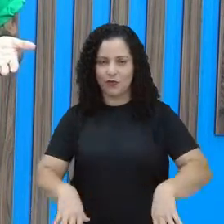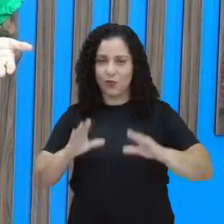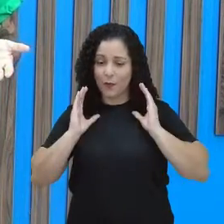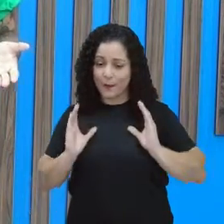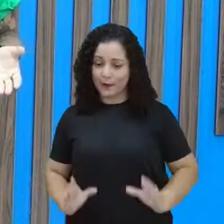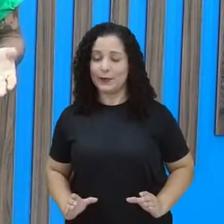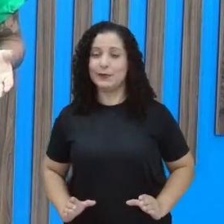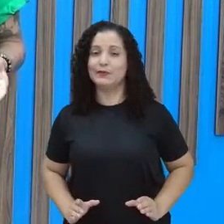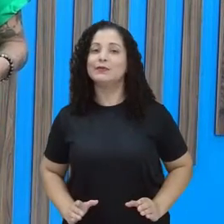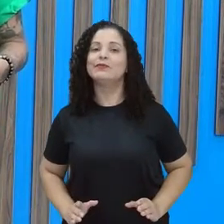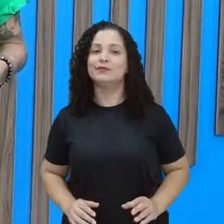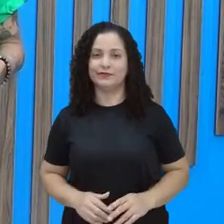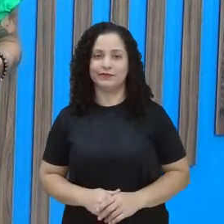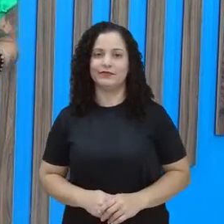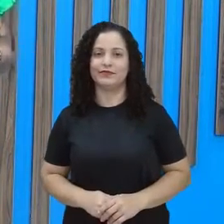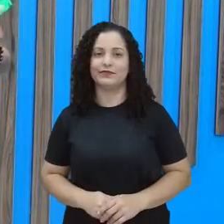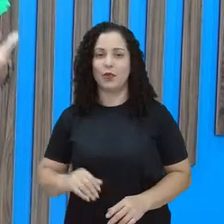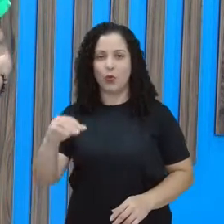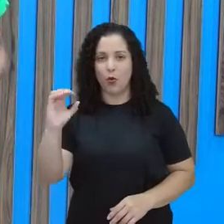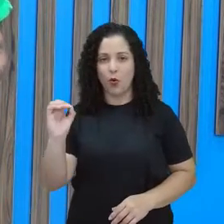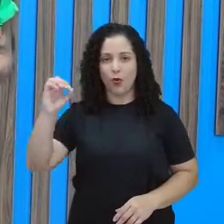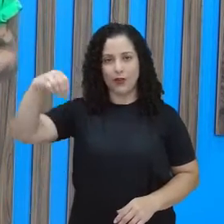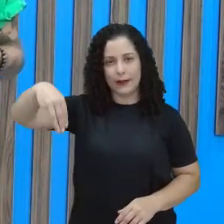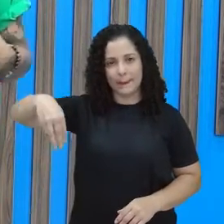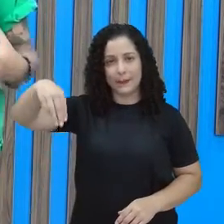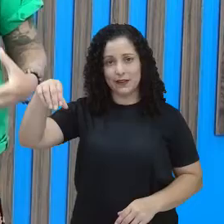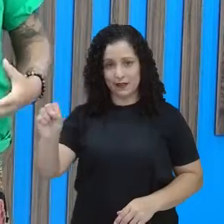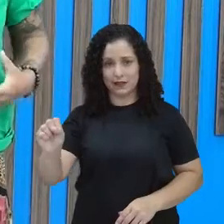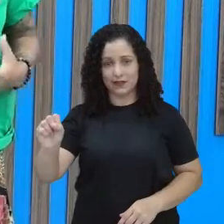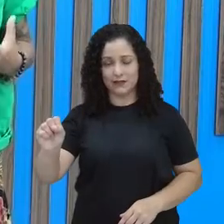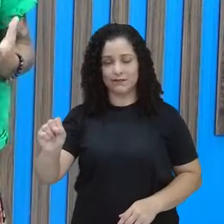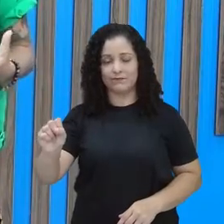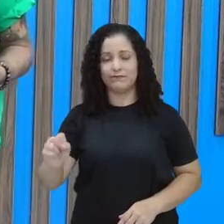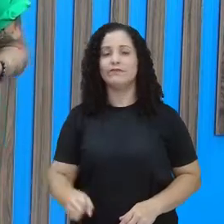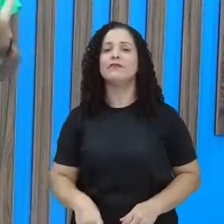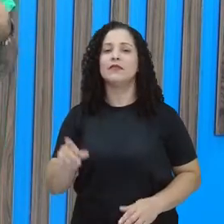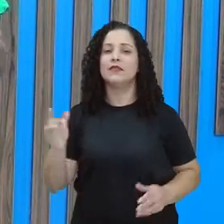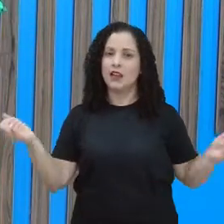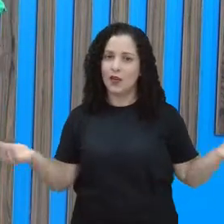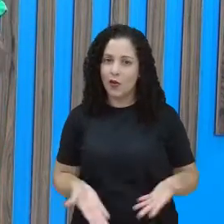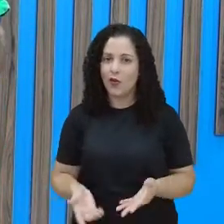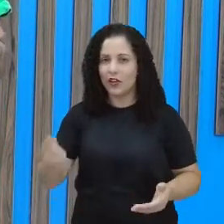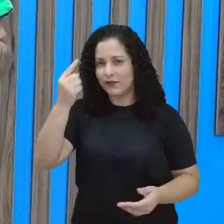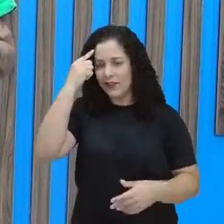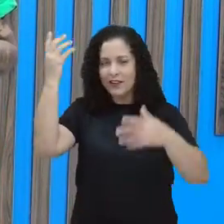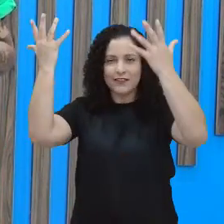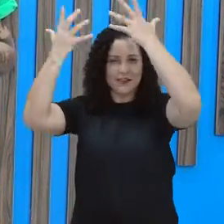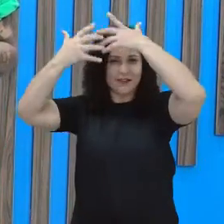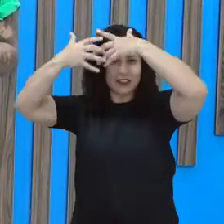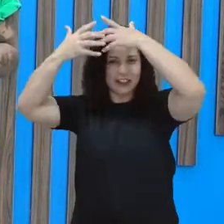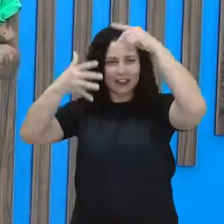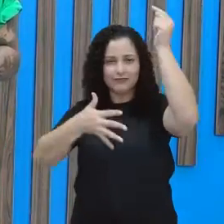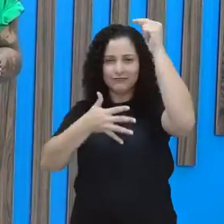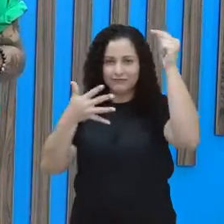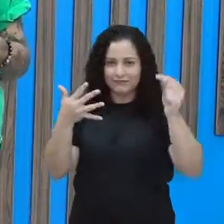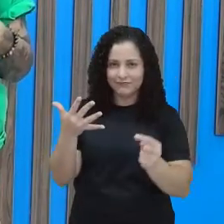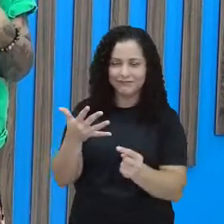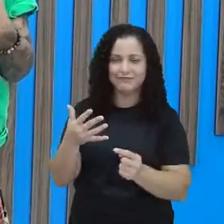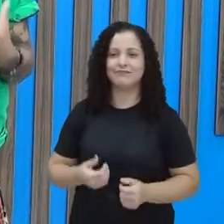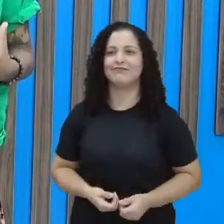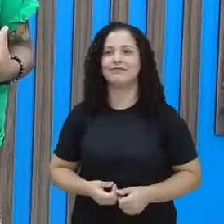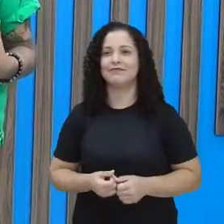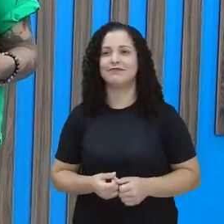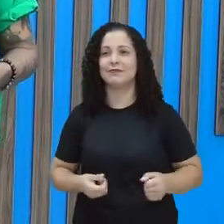comportamental. Então, segundo a OMS, a gente vai refletir alguns desses ciclos hoje, tá? Então, começo